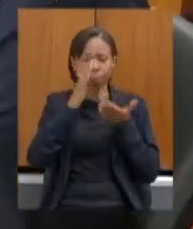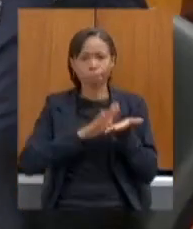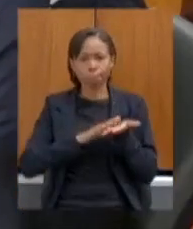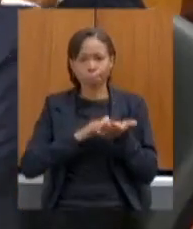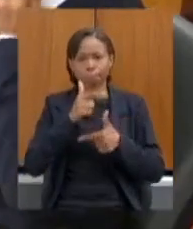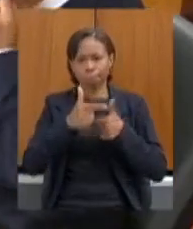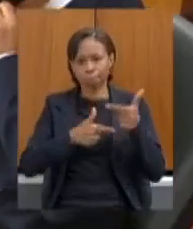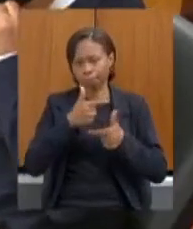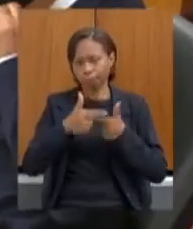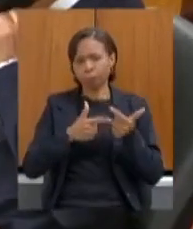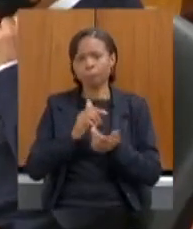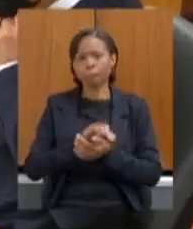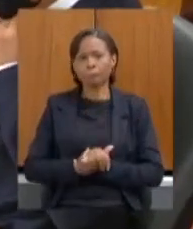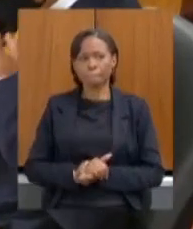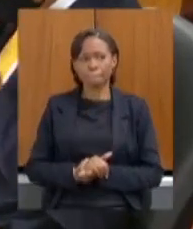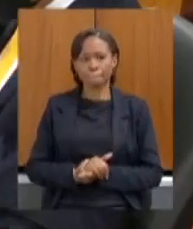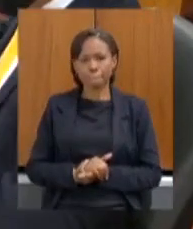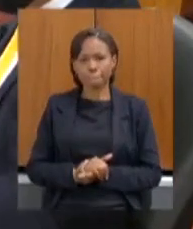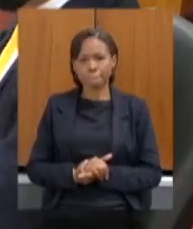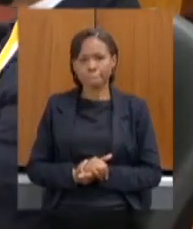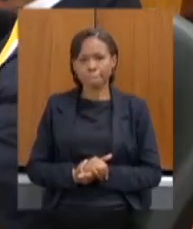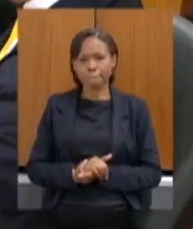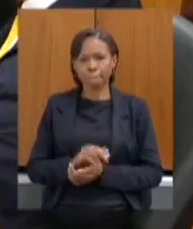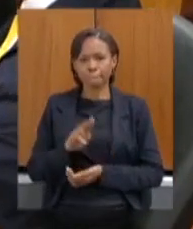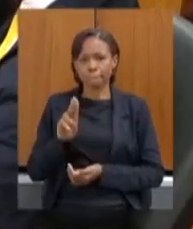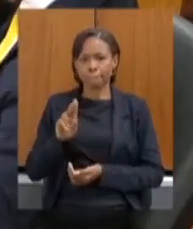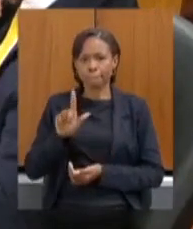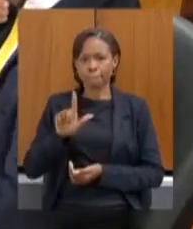deputado. Passa a palavra agora ao deputado Ulisses Gomes.